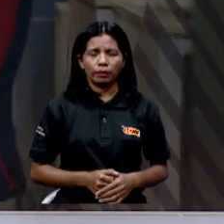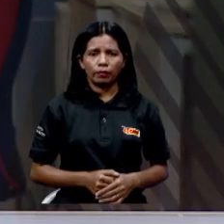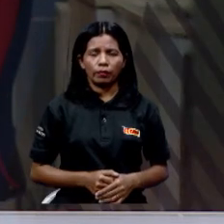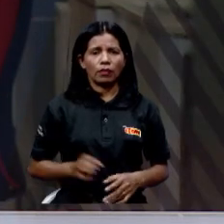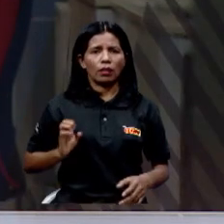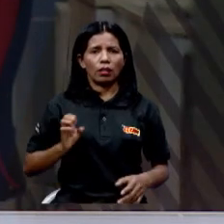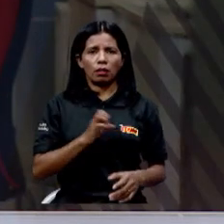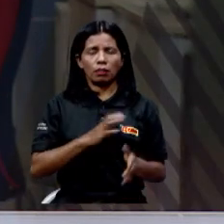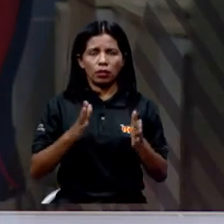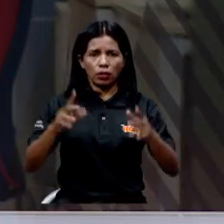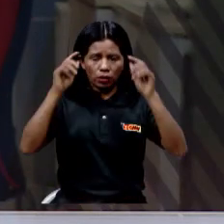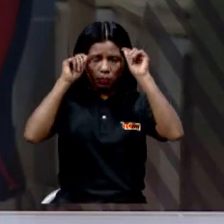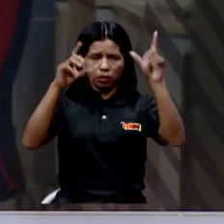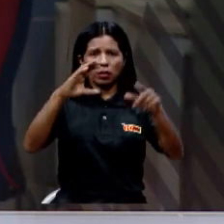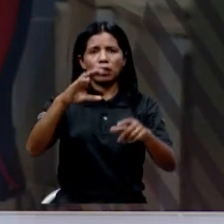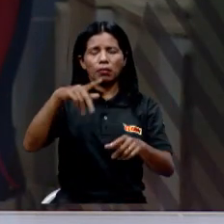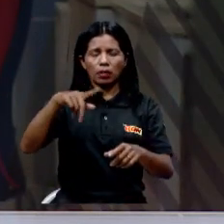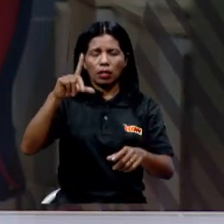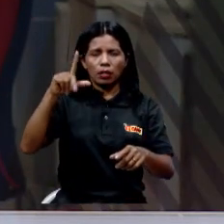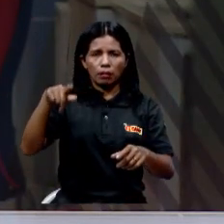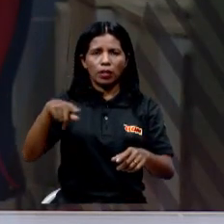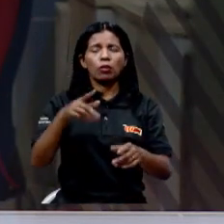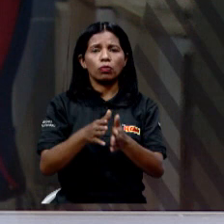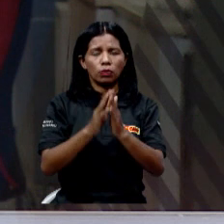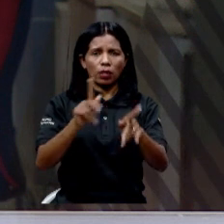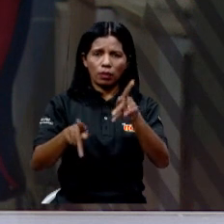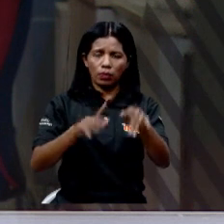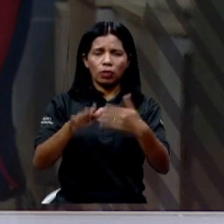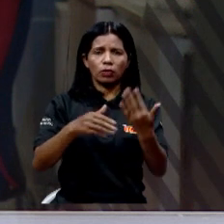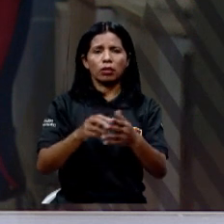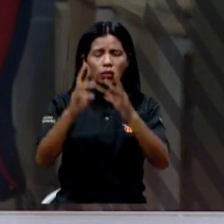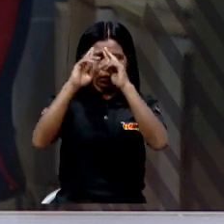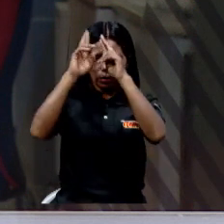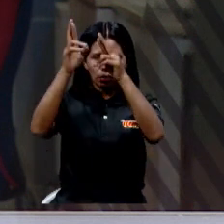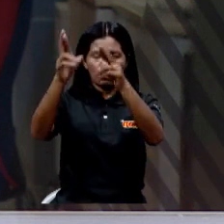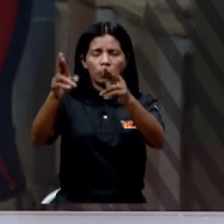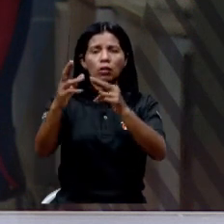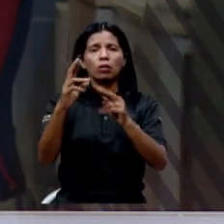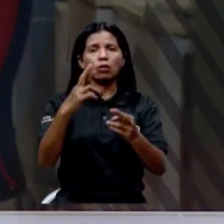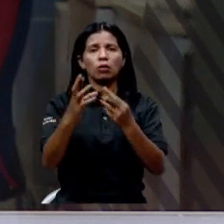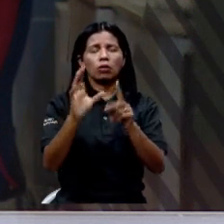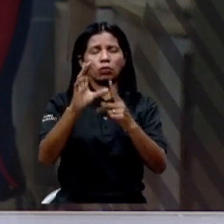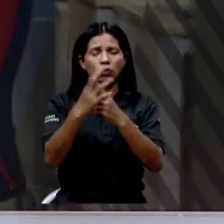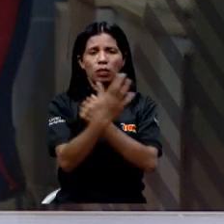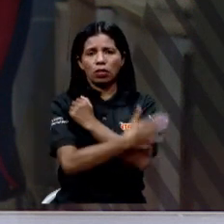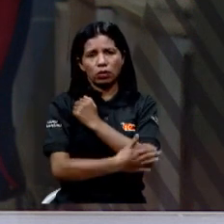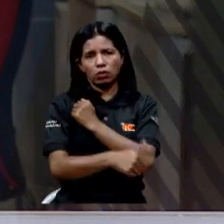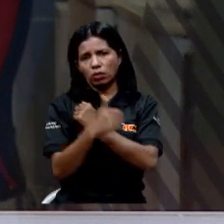Embaixador da Timor-Leste base Felipe Rousseau Peregrino Cira, a tua aprende no respeito à cultura nação selugnian.